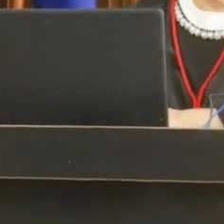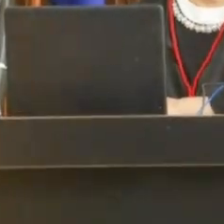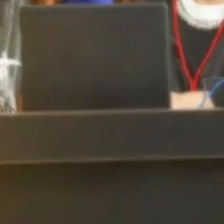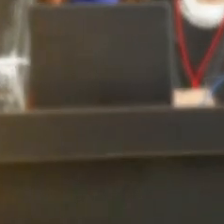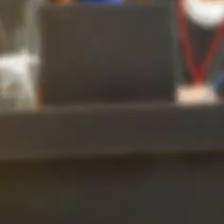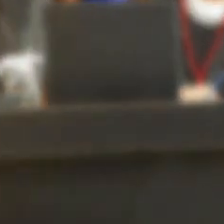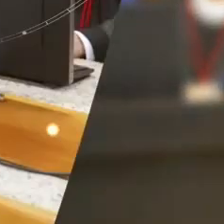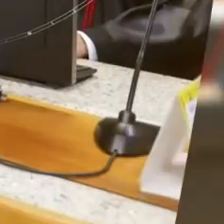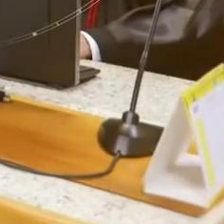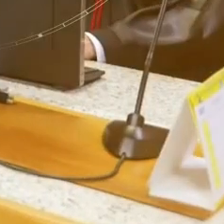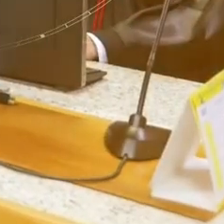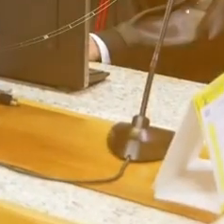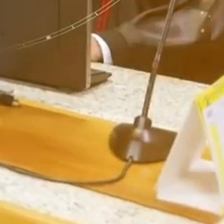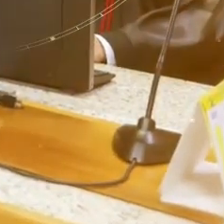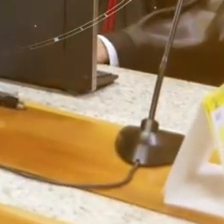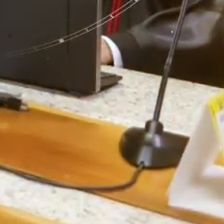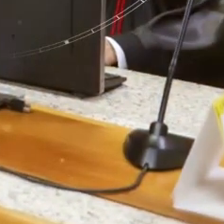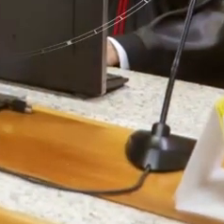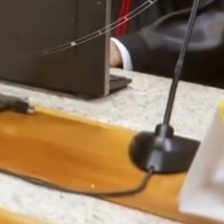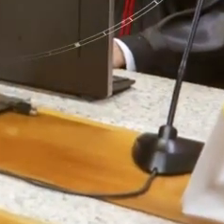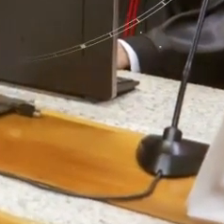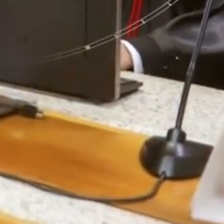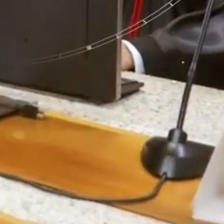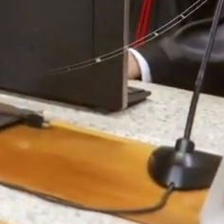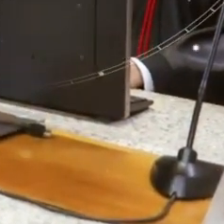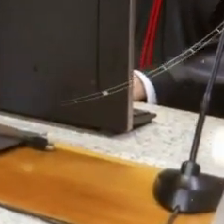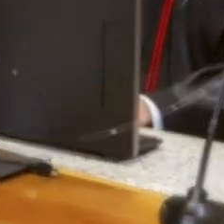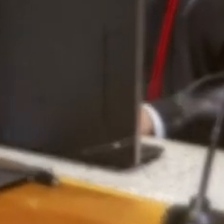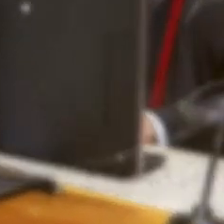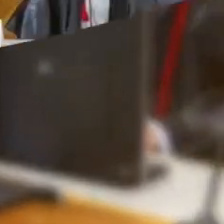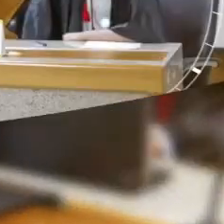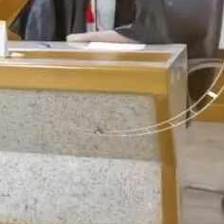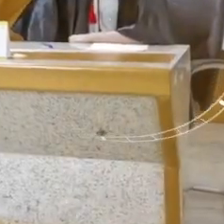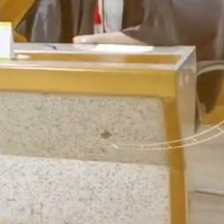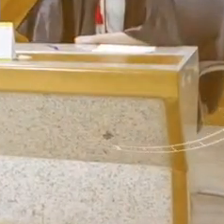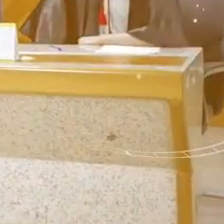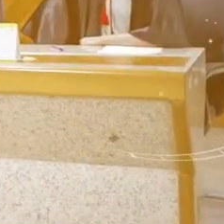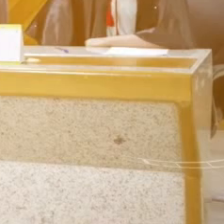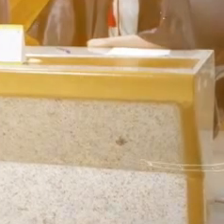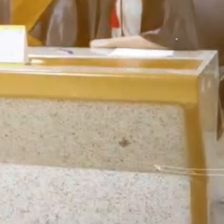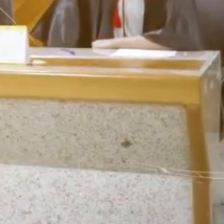Sequência de mais do plenário Tribunal Regional Eleitoral da Amapá e seus magistrados.